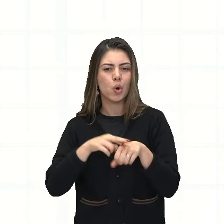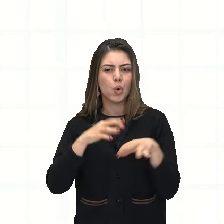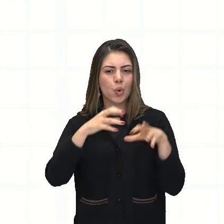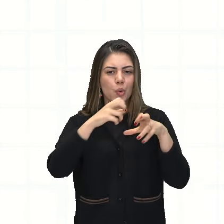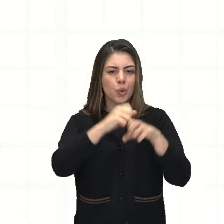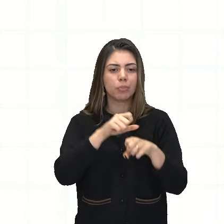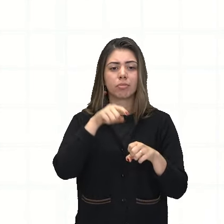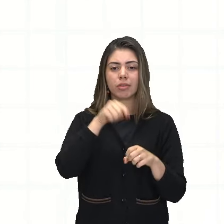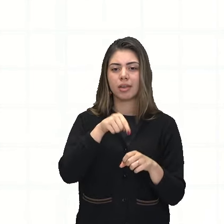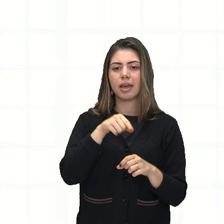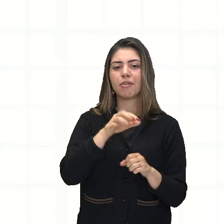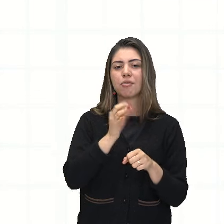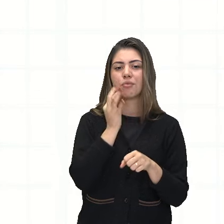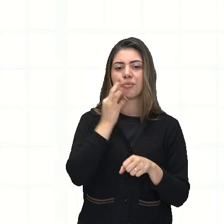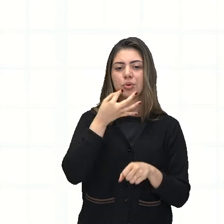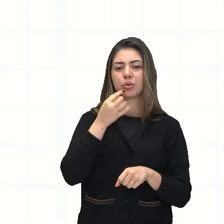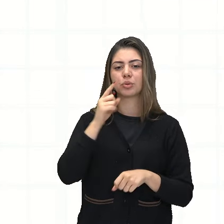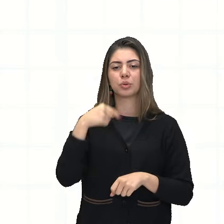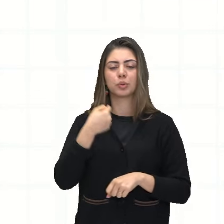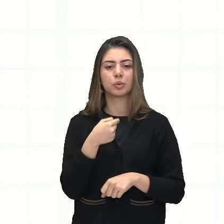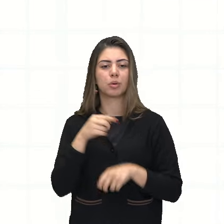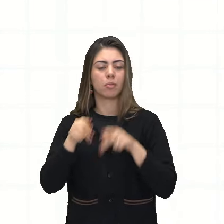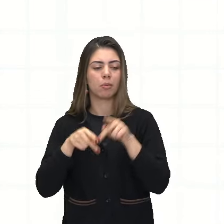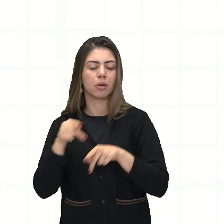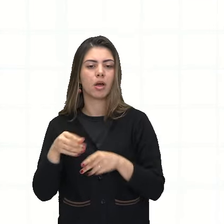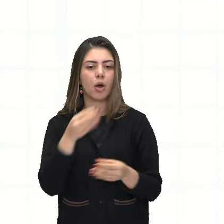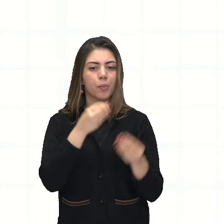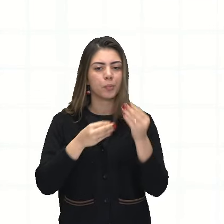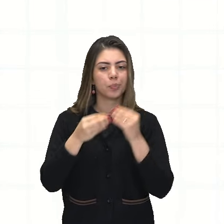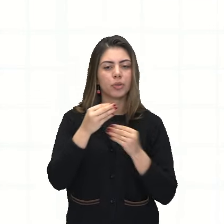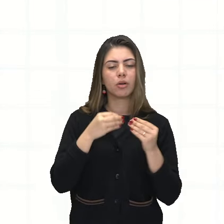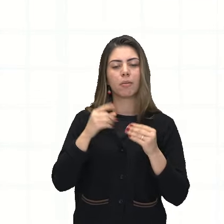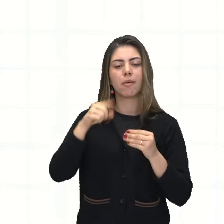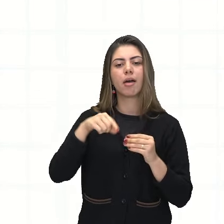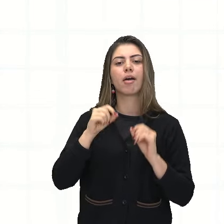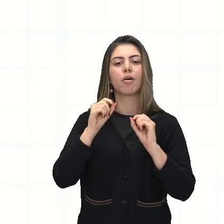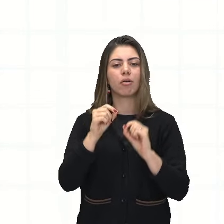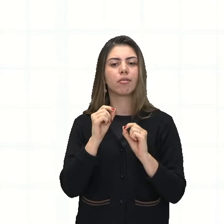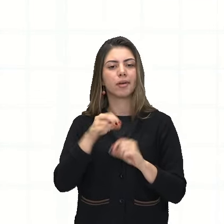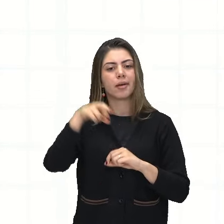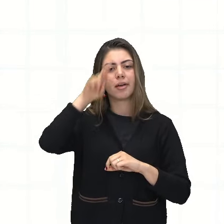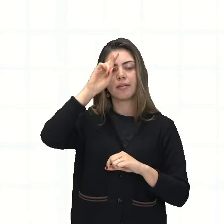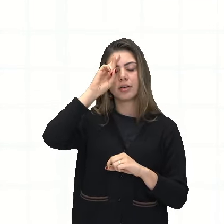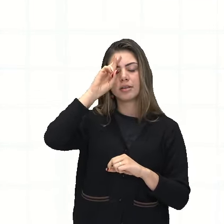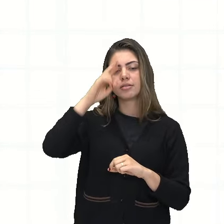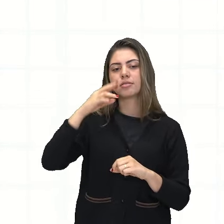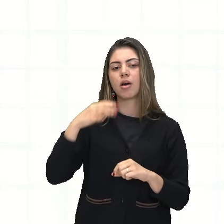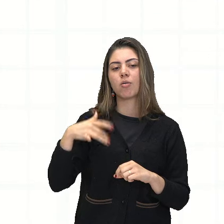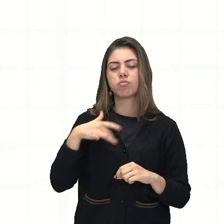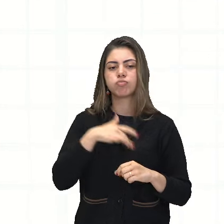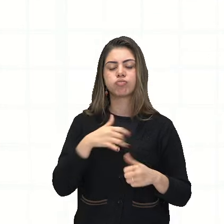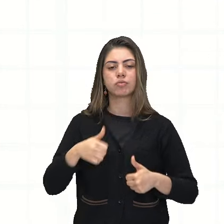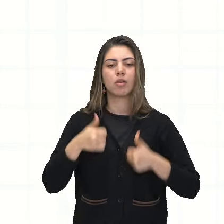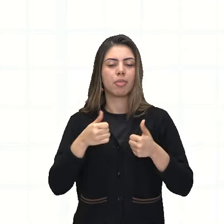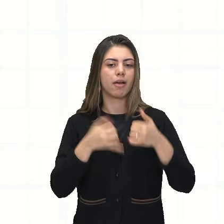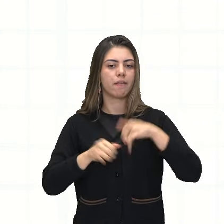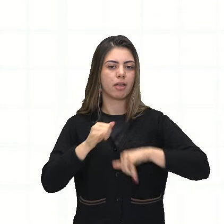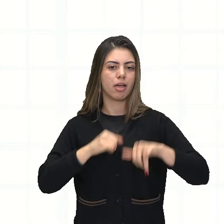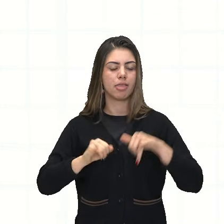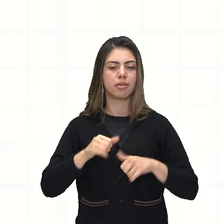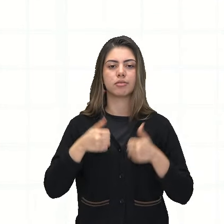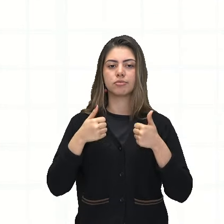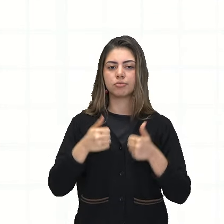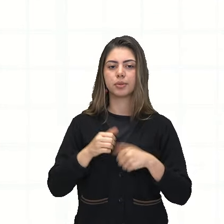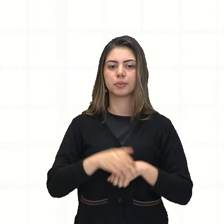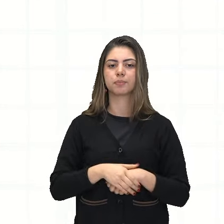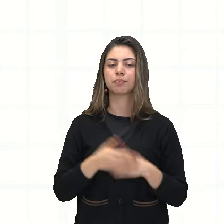escolha popular para uma refeição energética e saudável. Olha lá,